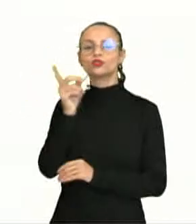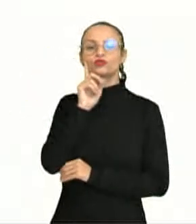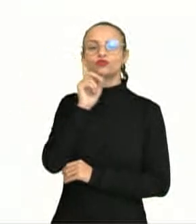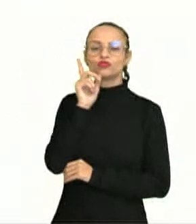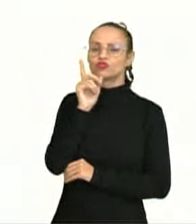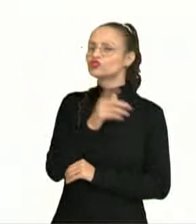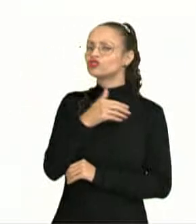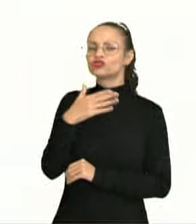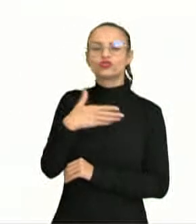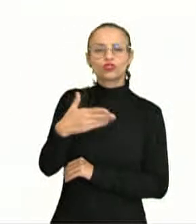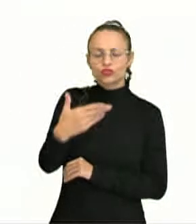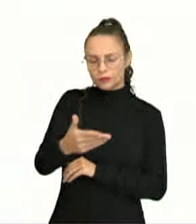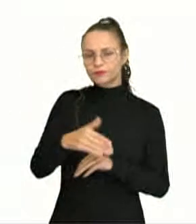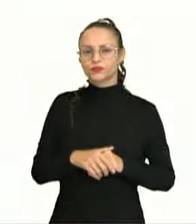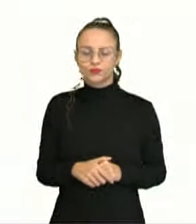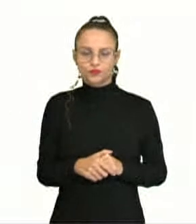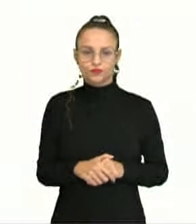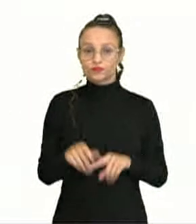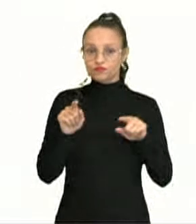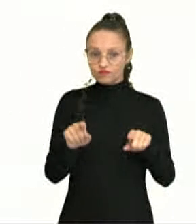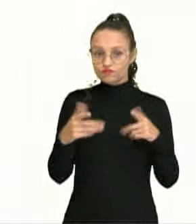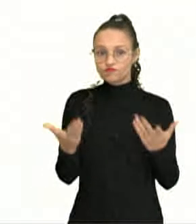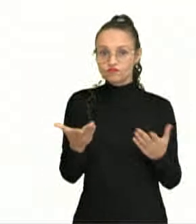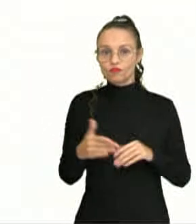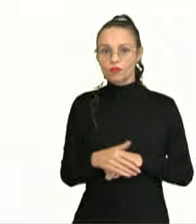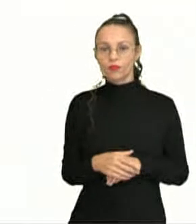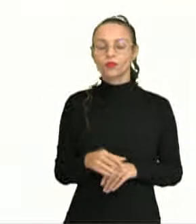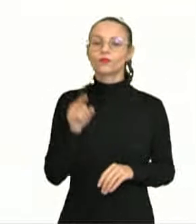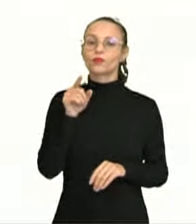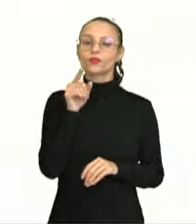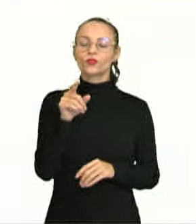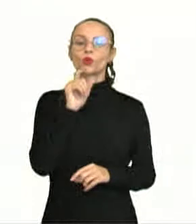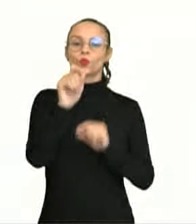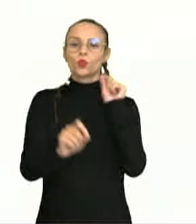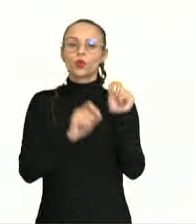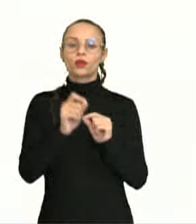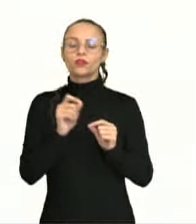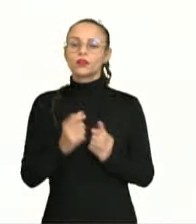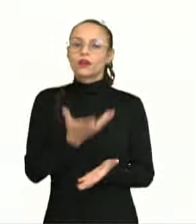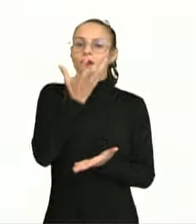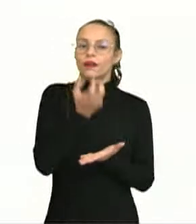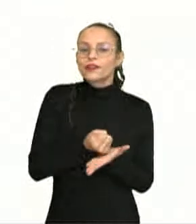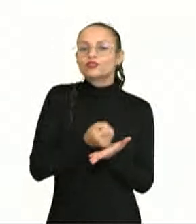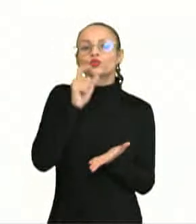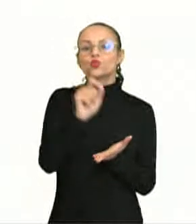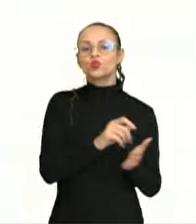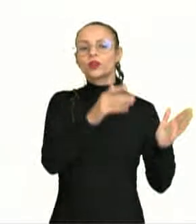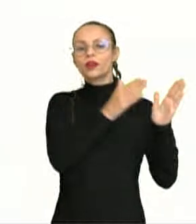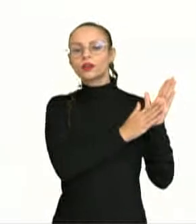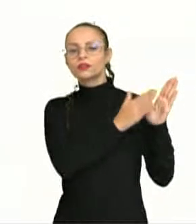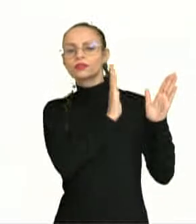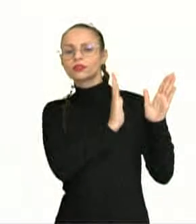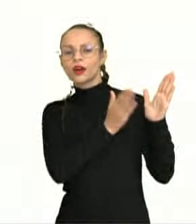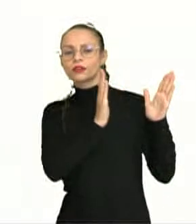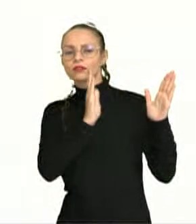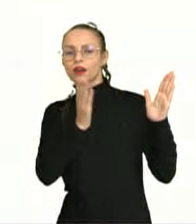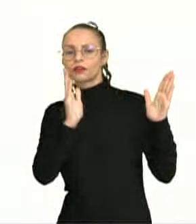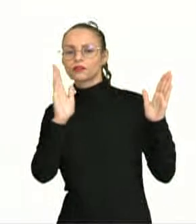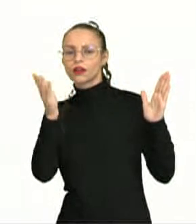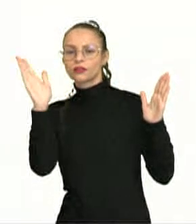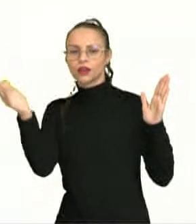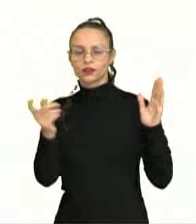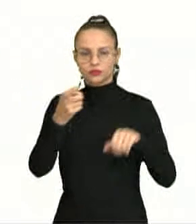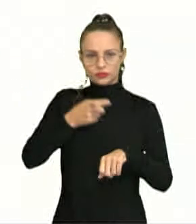dia a dia, e com isso você vai tendo esse registro cronológico dos eventos.